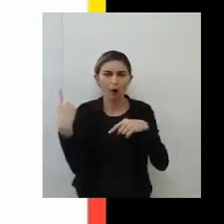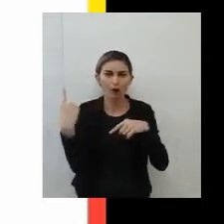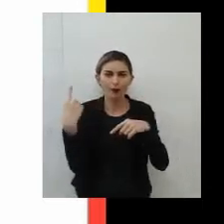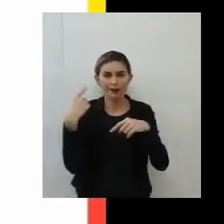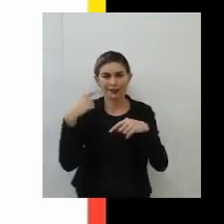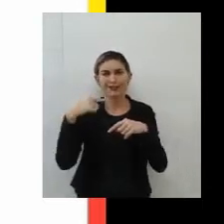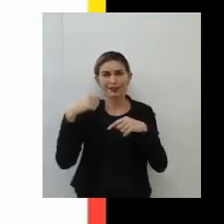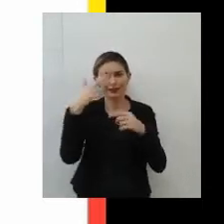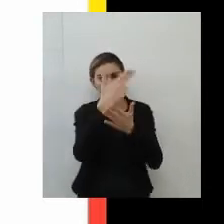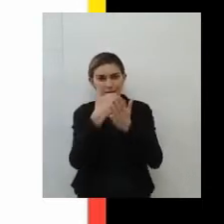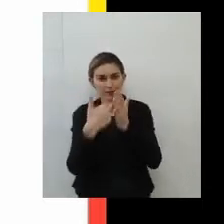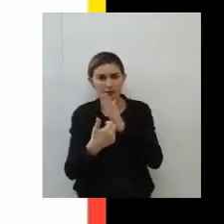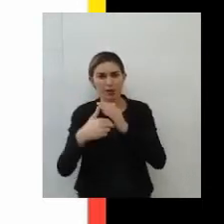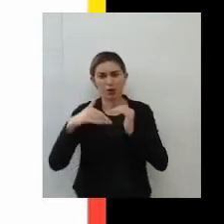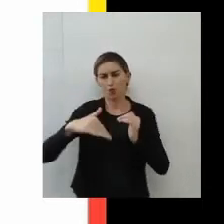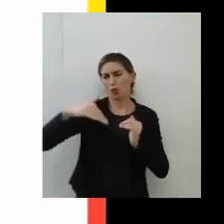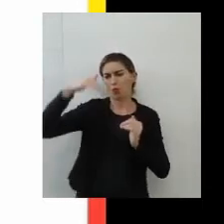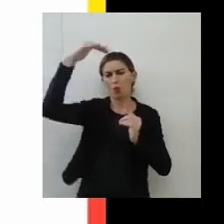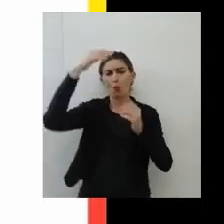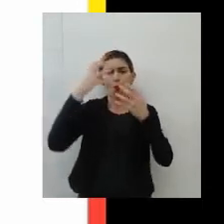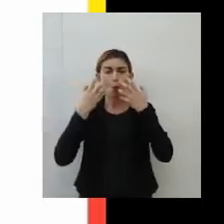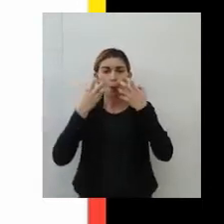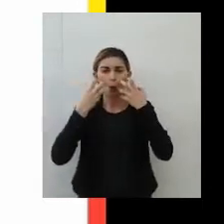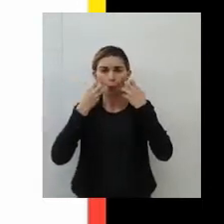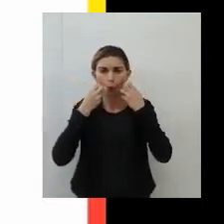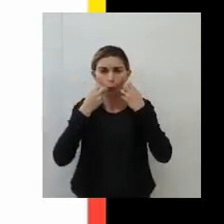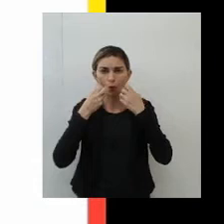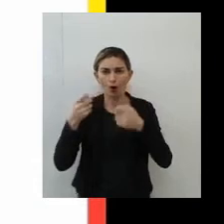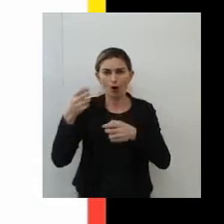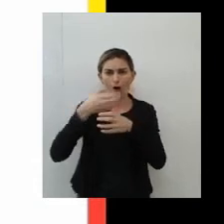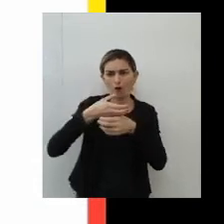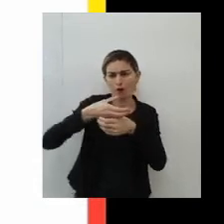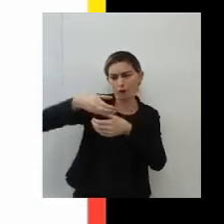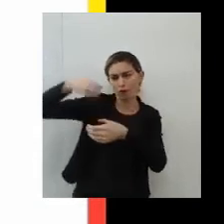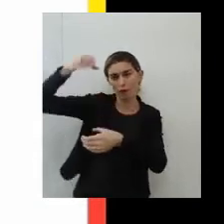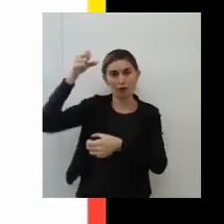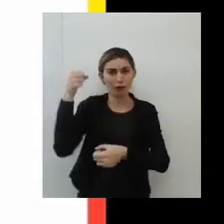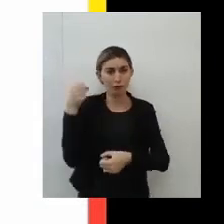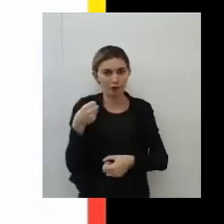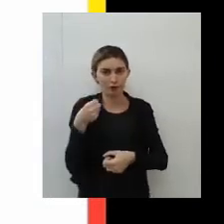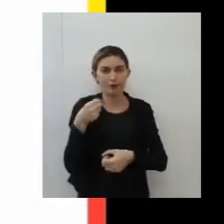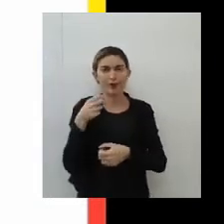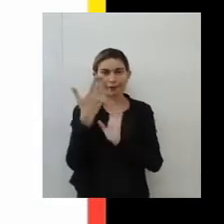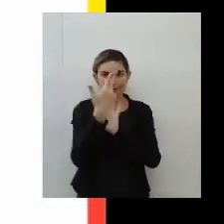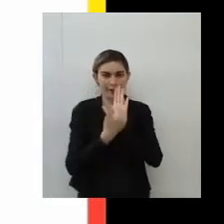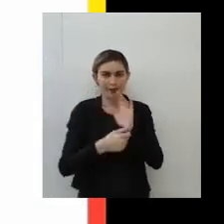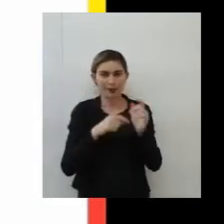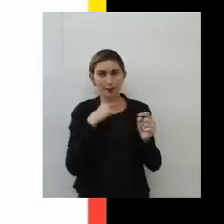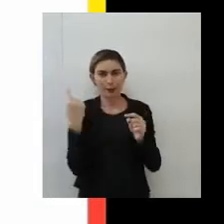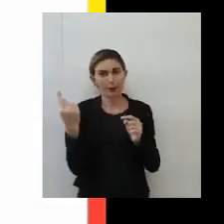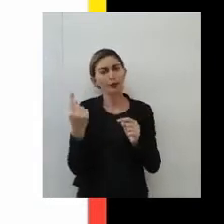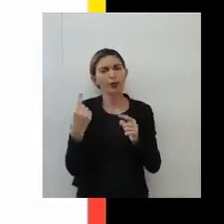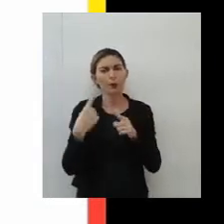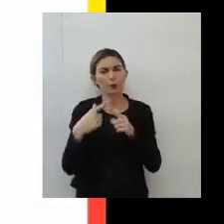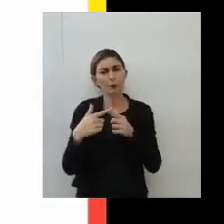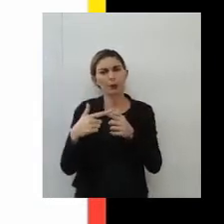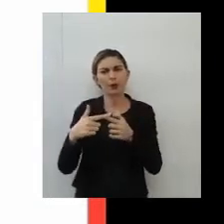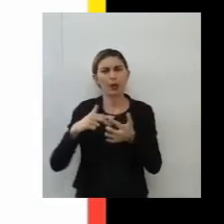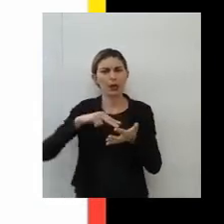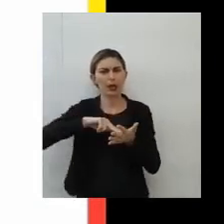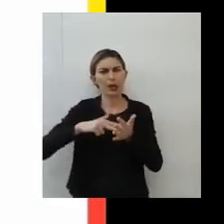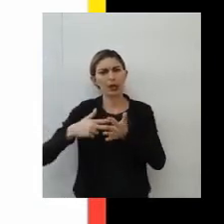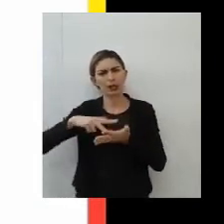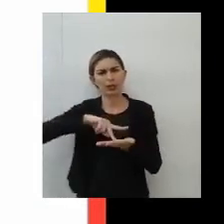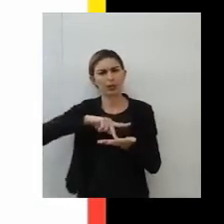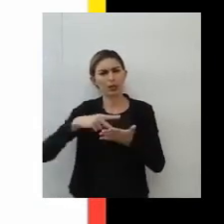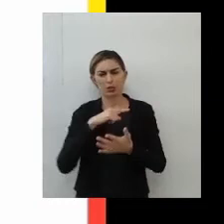figura grande, alta, pálida e segurando uma foice enorme. Tá? E por que a dança macabra ou dança da